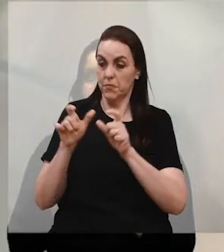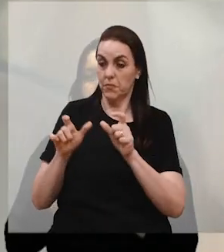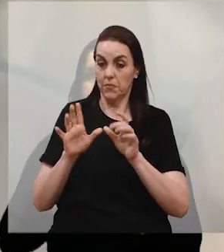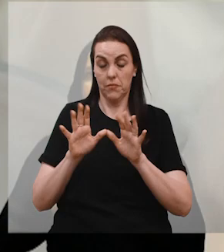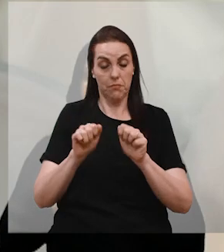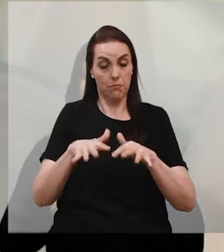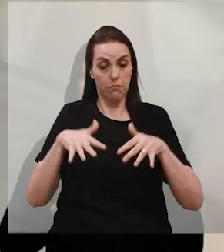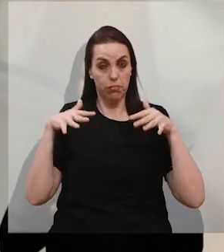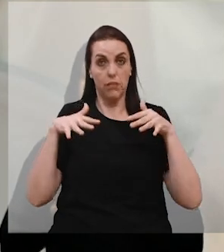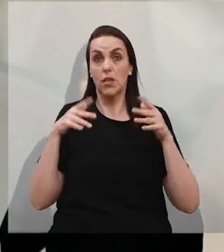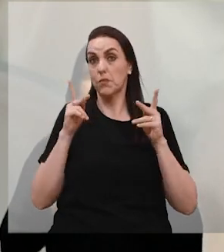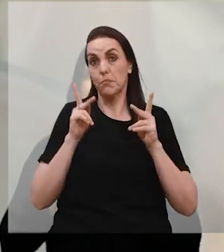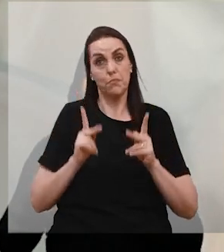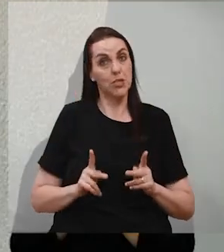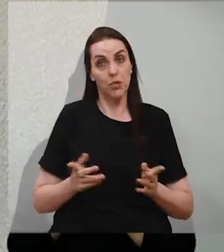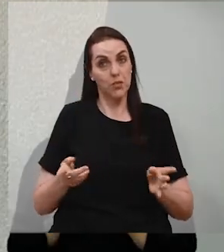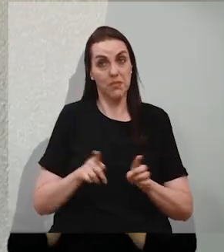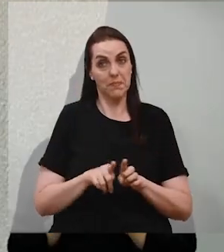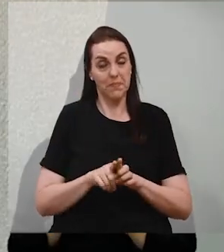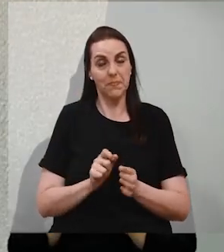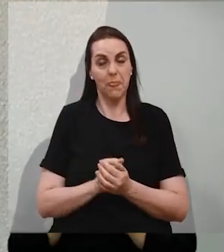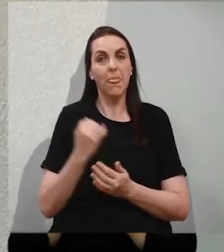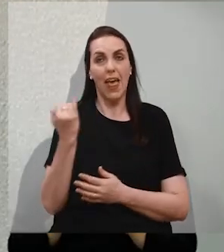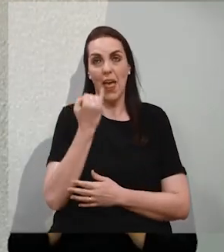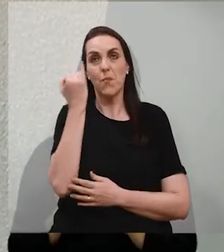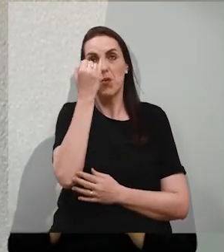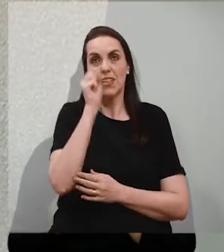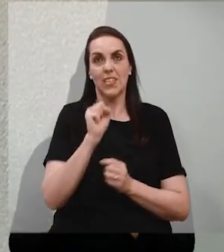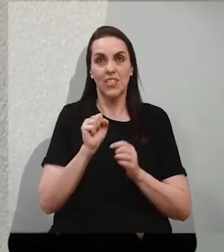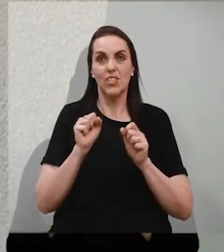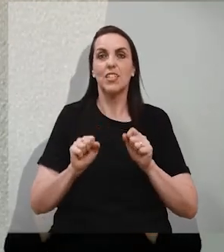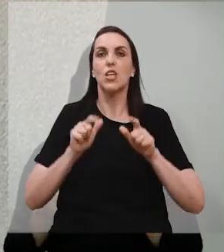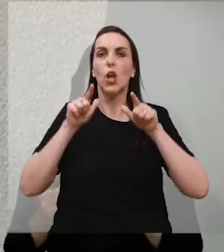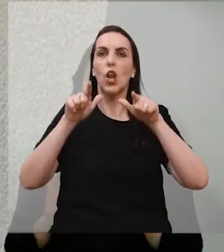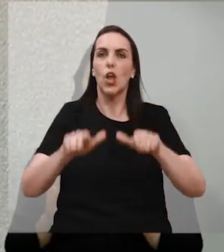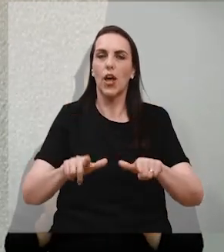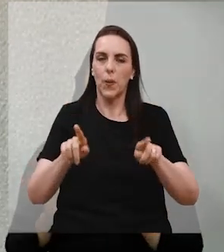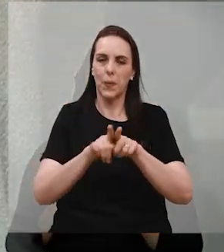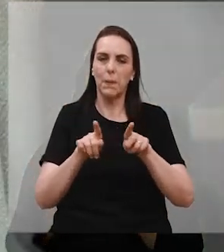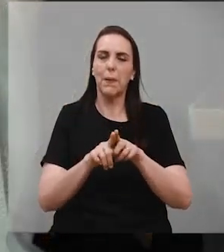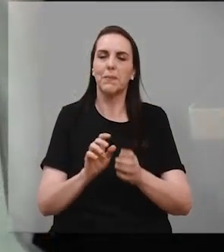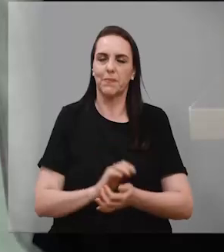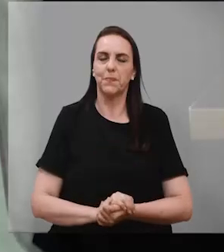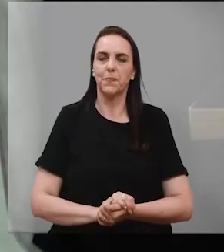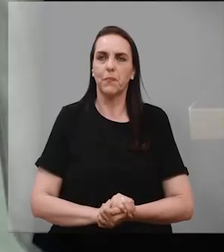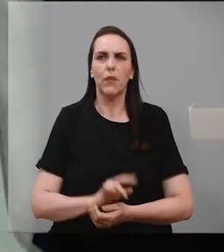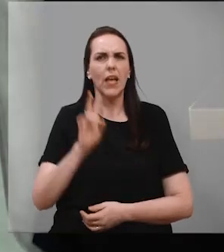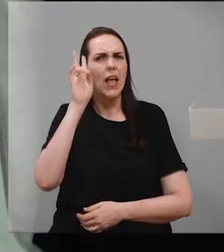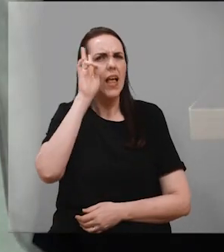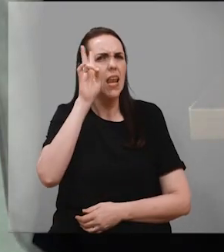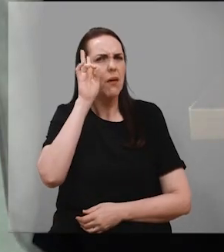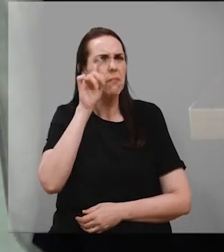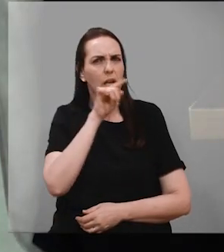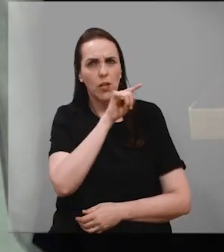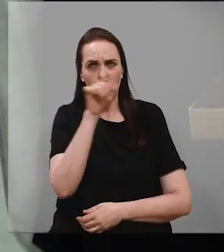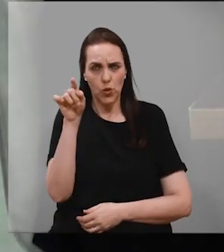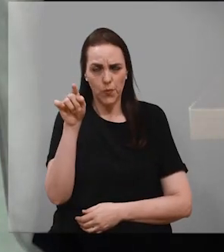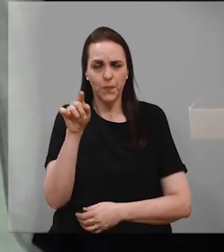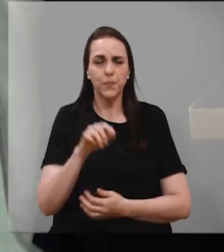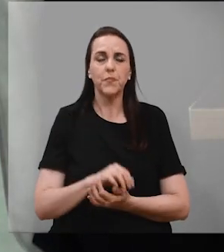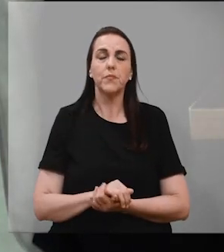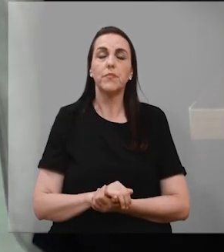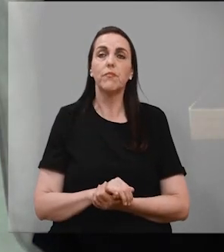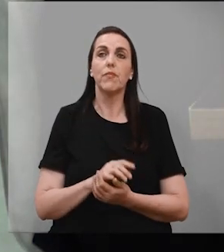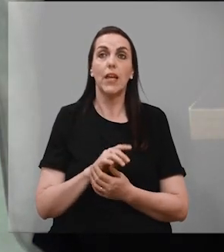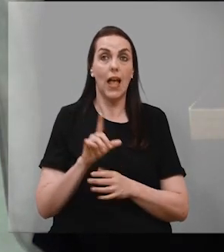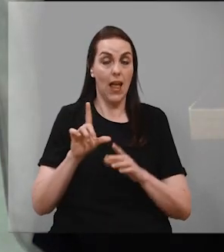De pessoas, inclusive, né? Então, é importante que elas estejam nesse local também, né? E lembrando, né, Rafa, Vi e